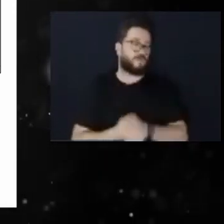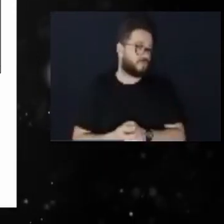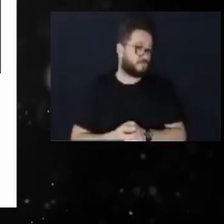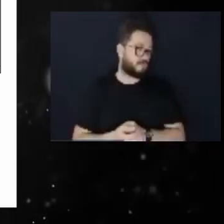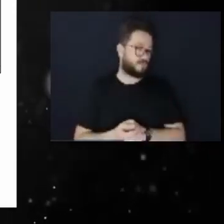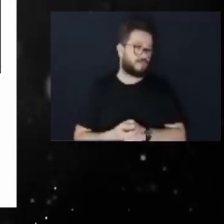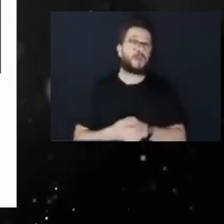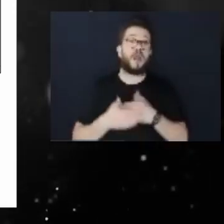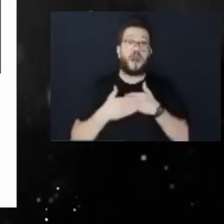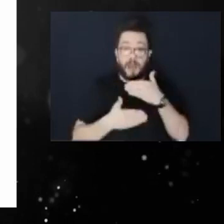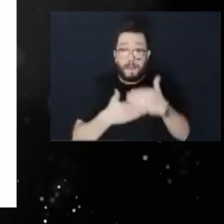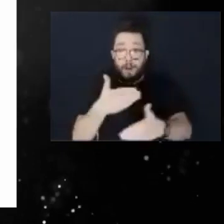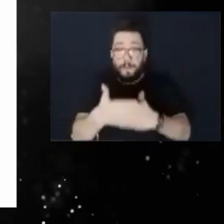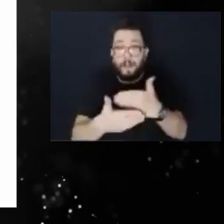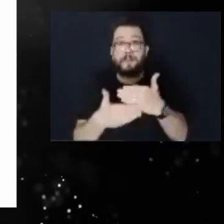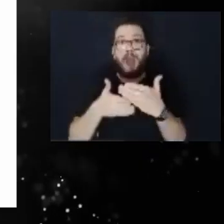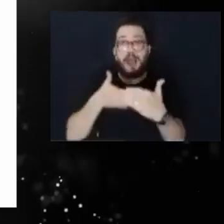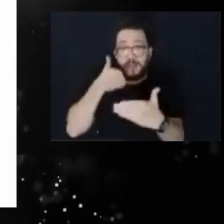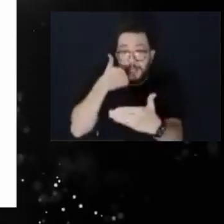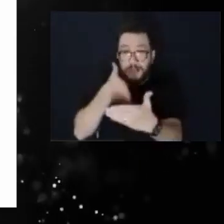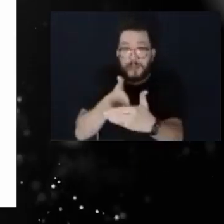tornar mais estável apenas.